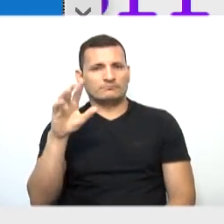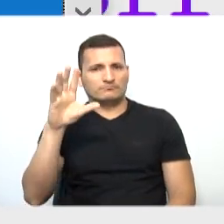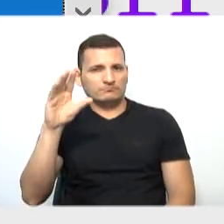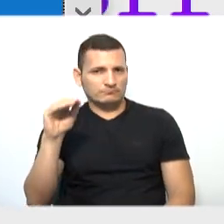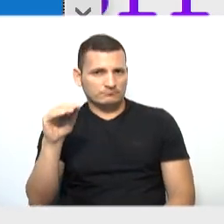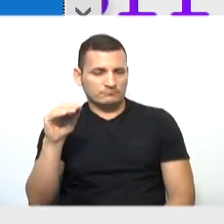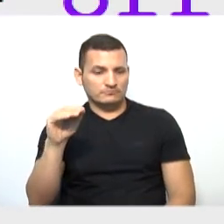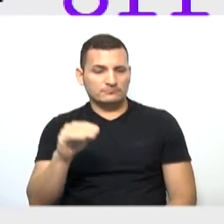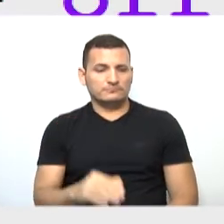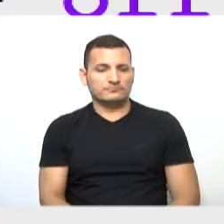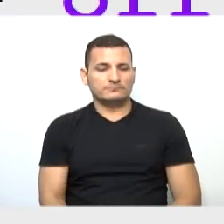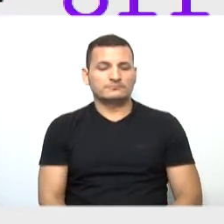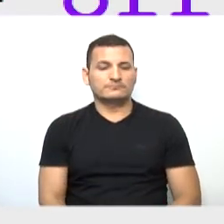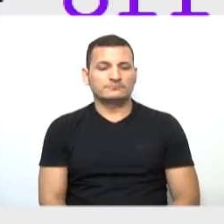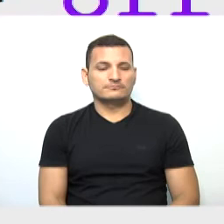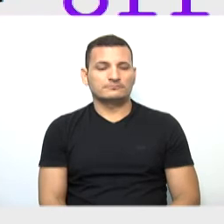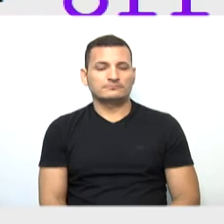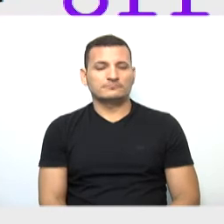Button.